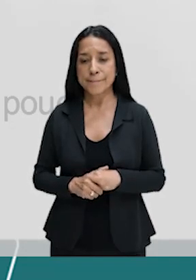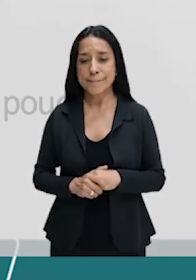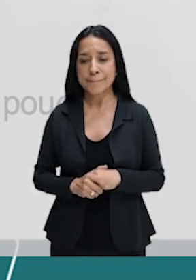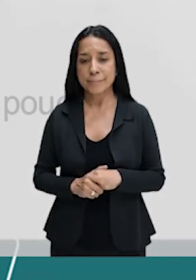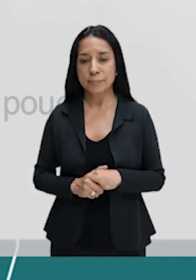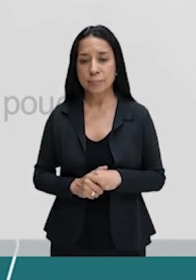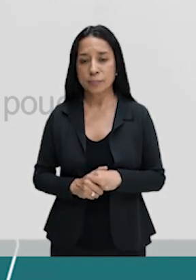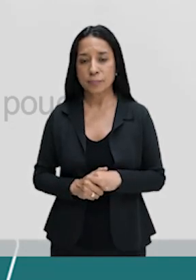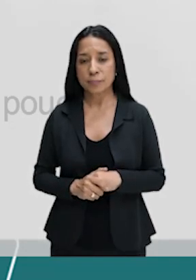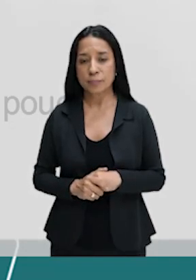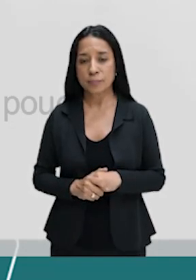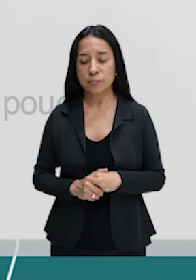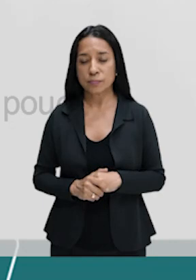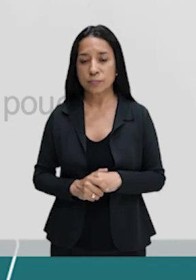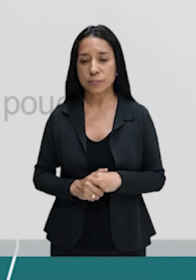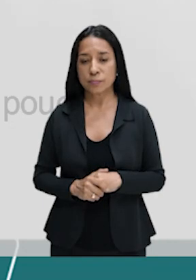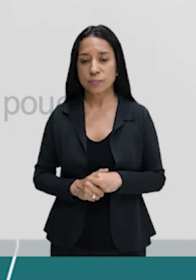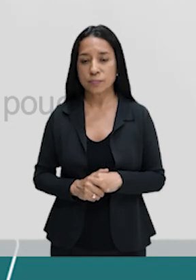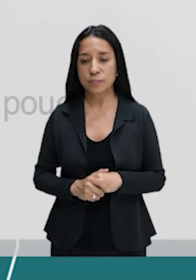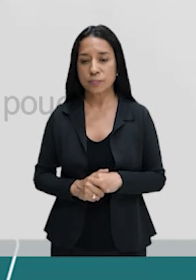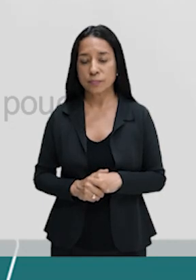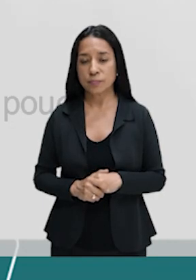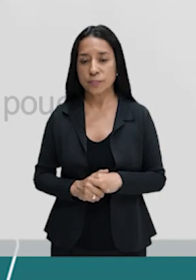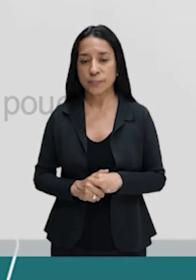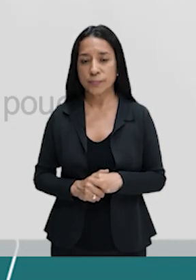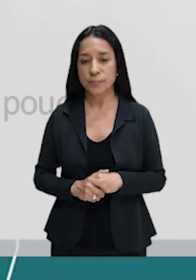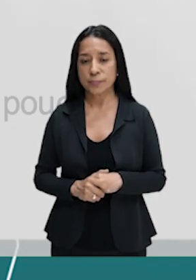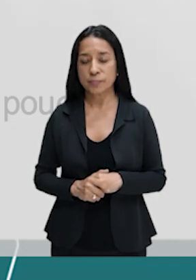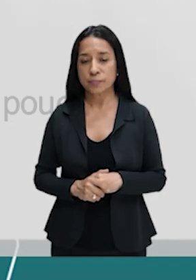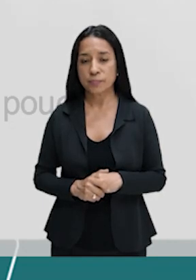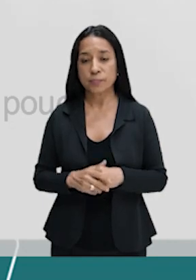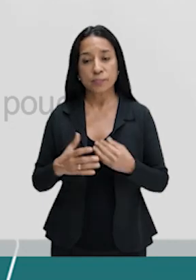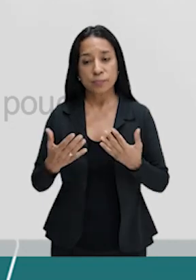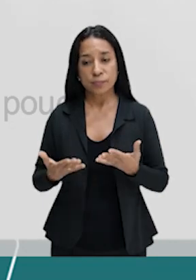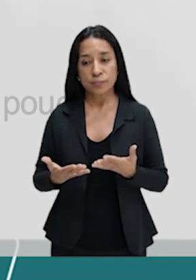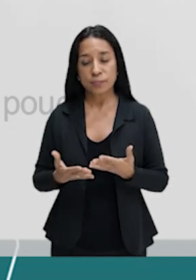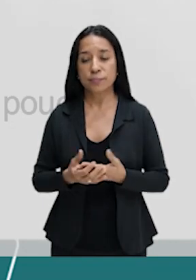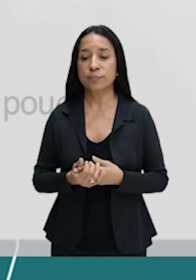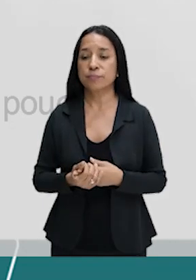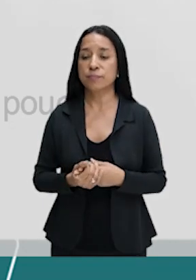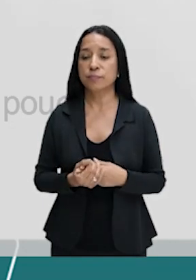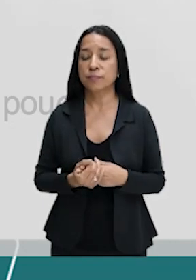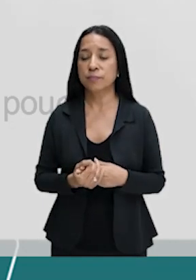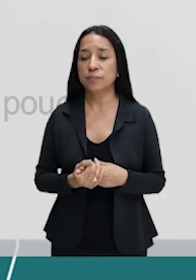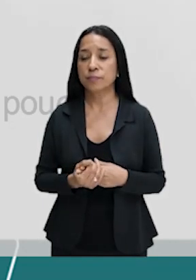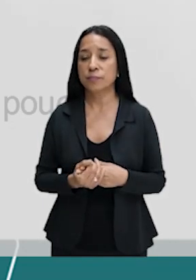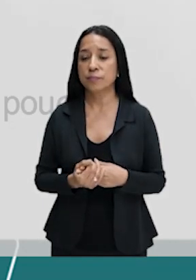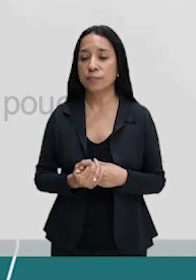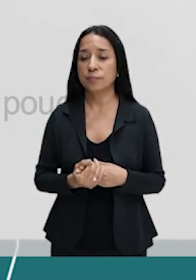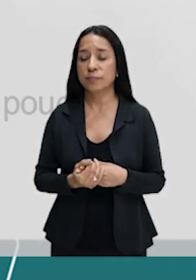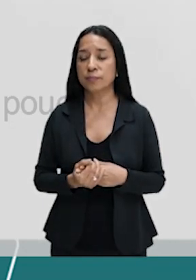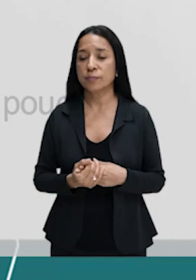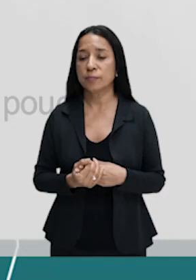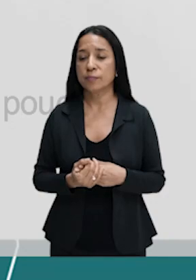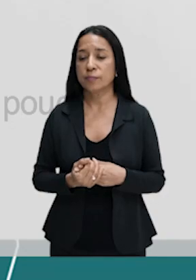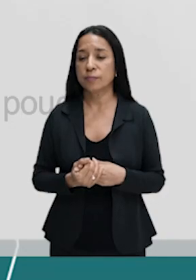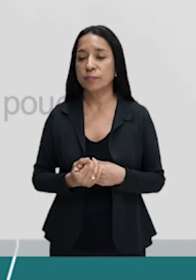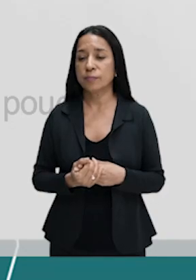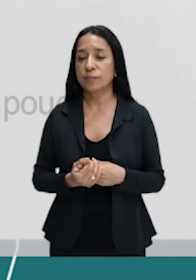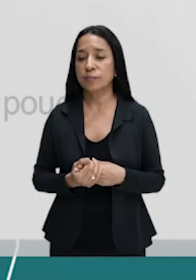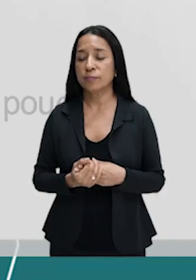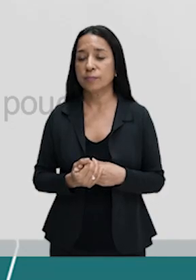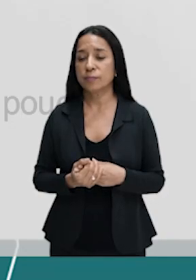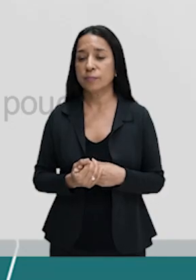habláis, ellos hablan. Então, hablamos solo um pouco de inglês.